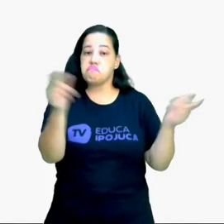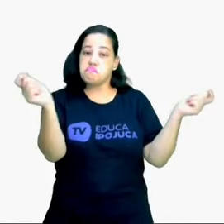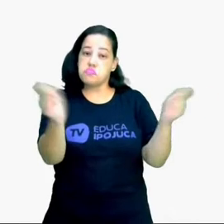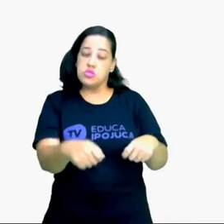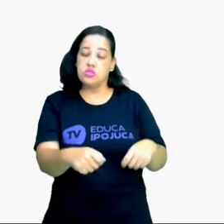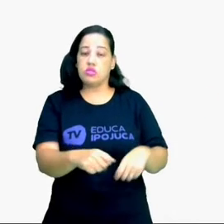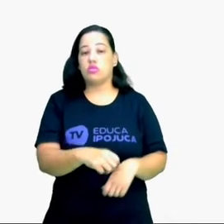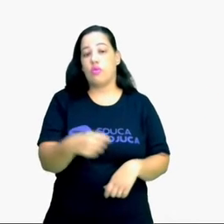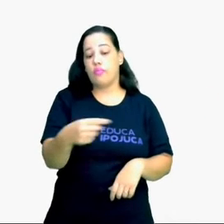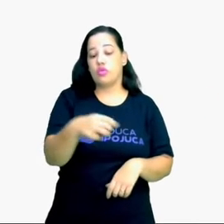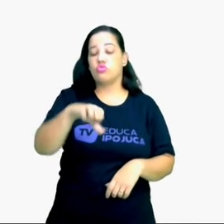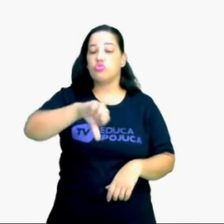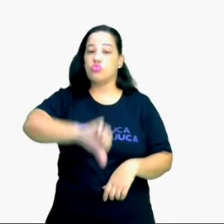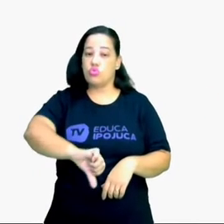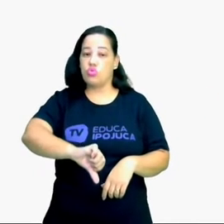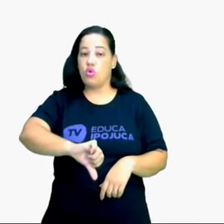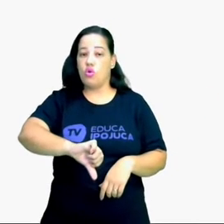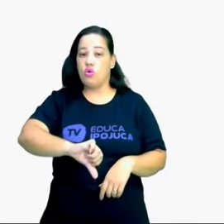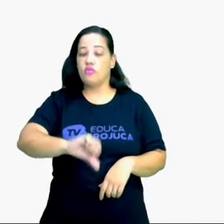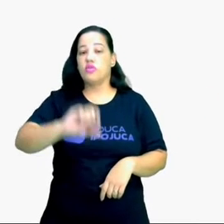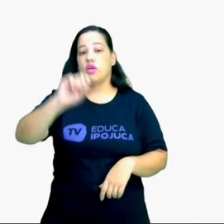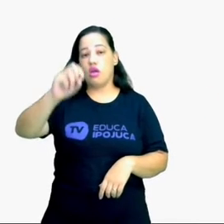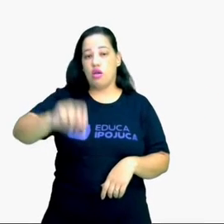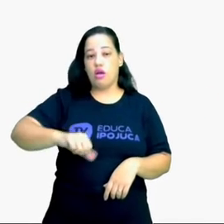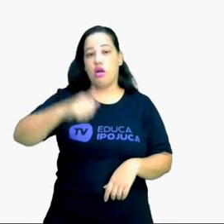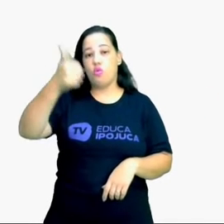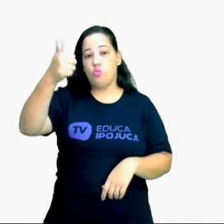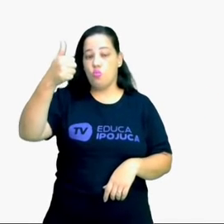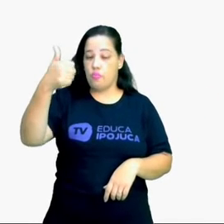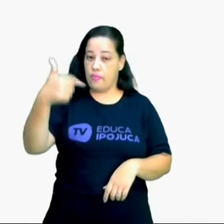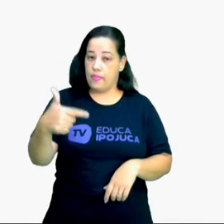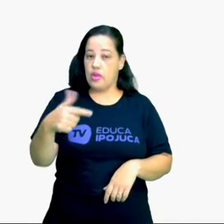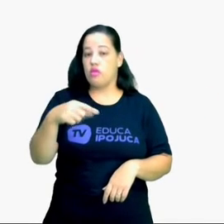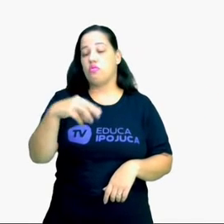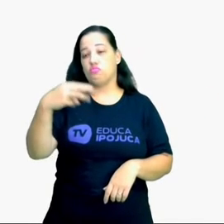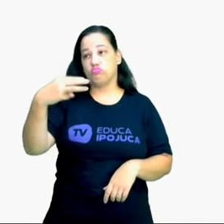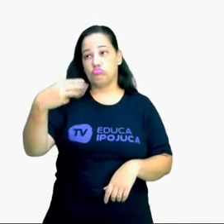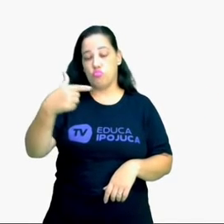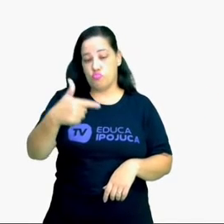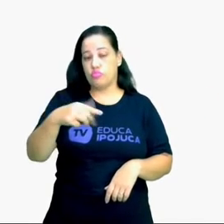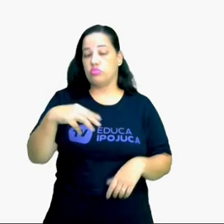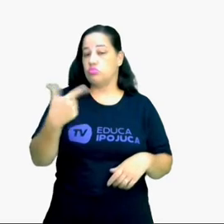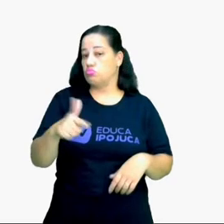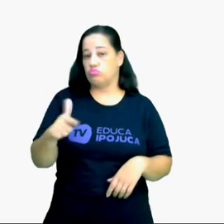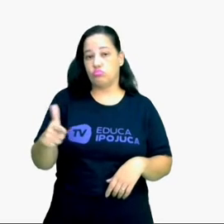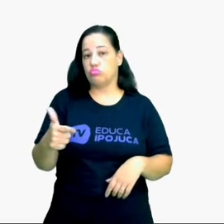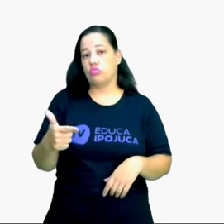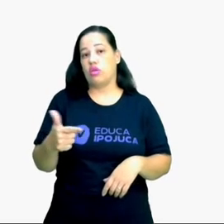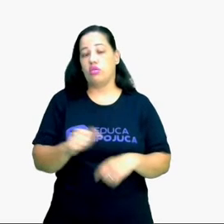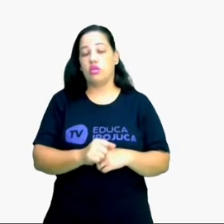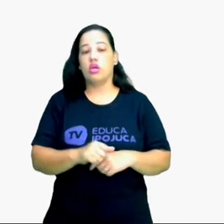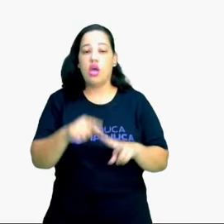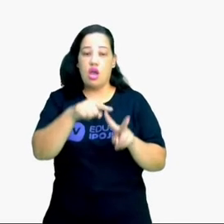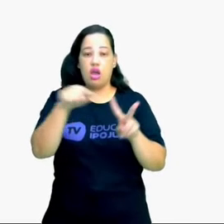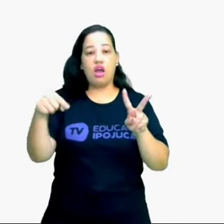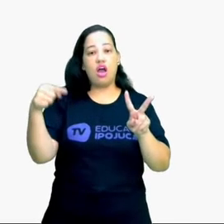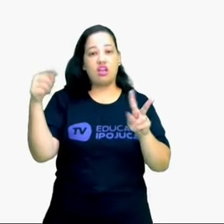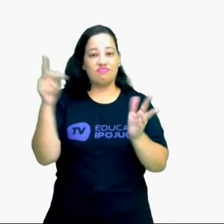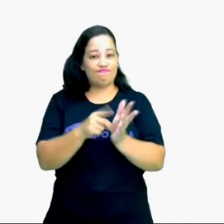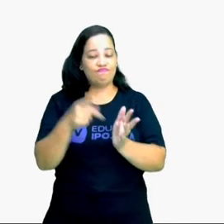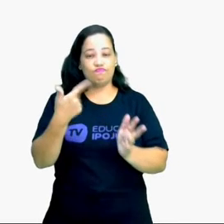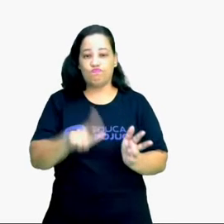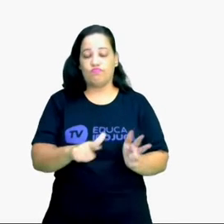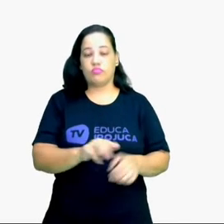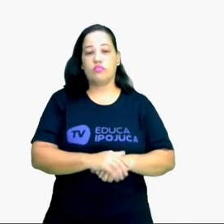9 elevado a 1/5 não tem raiz real. 3 elevado a 1/5, raiz